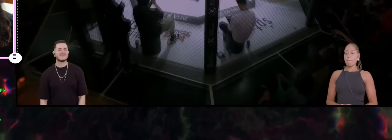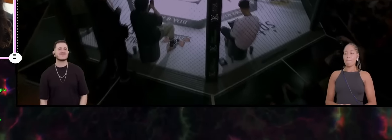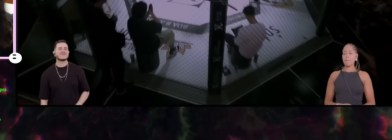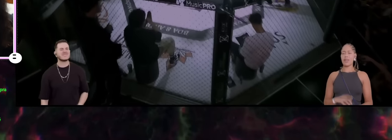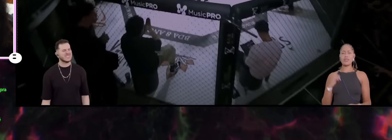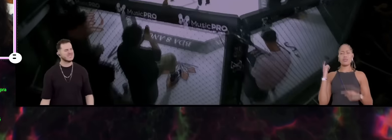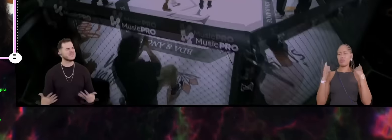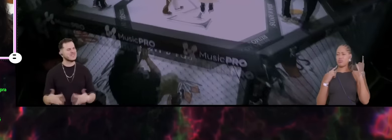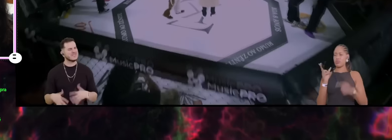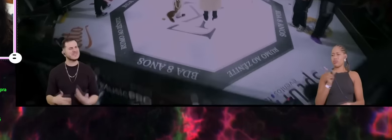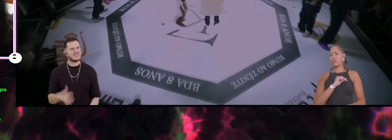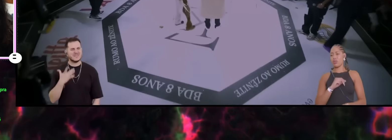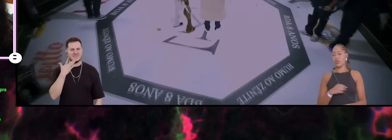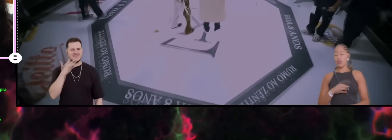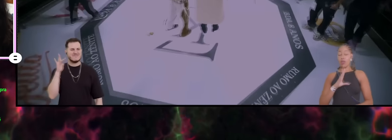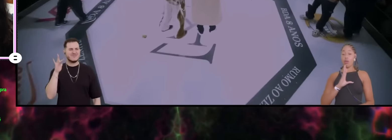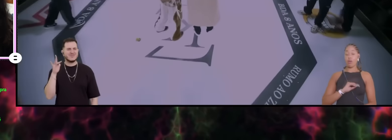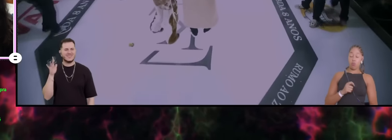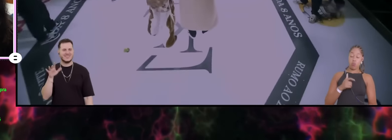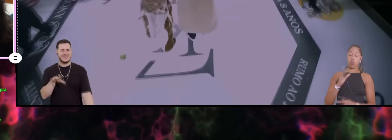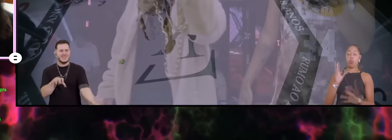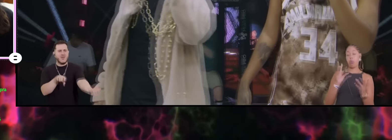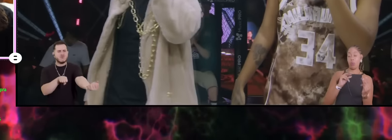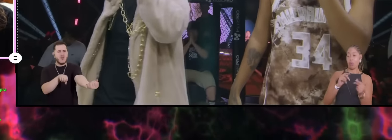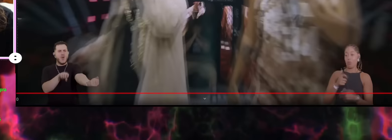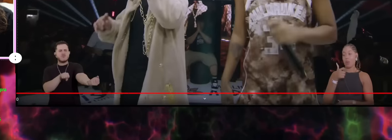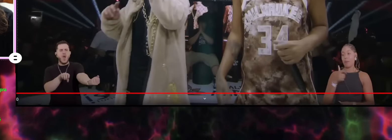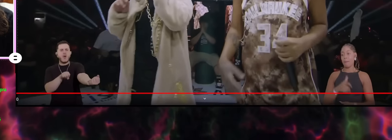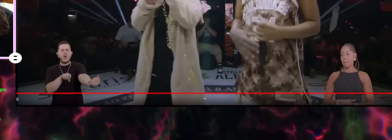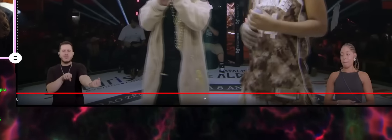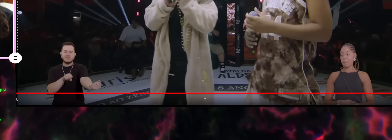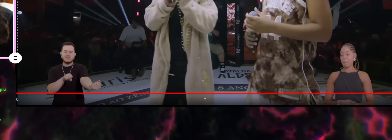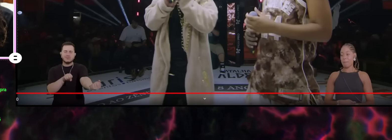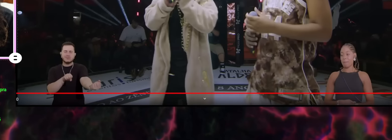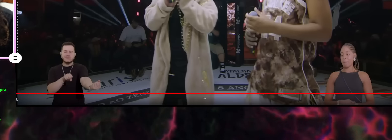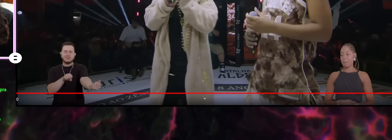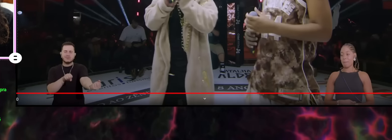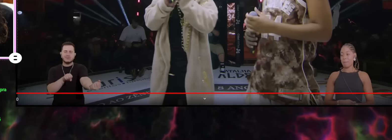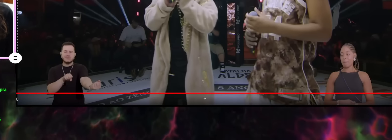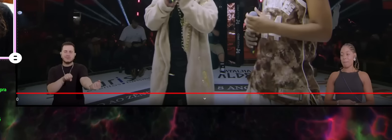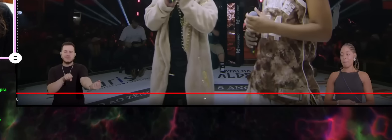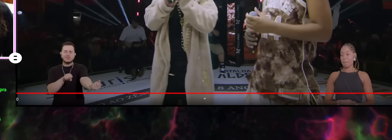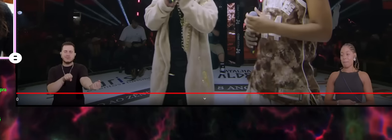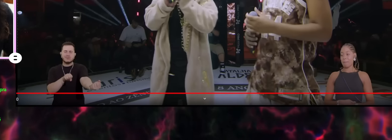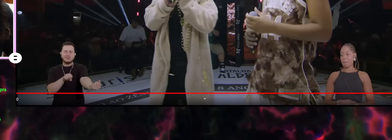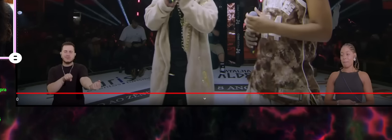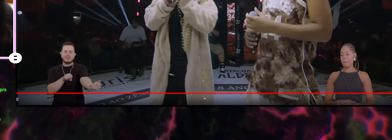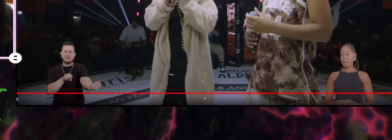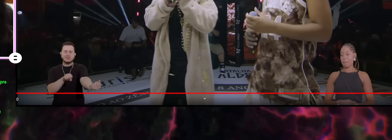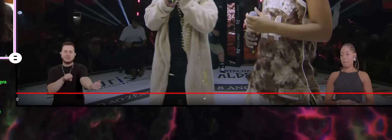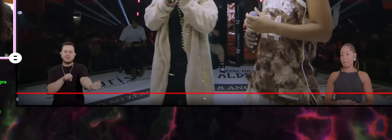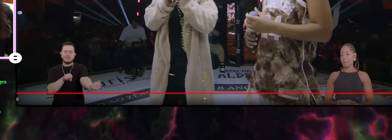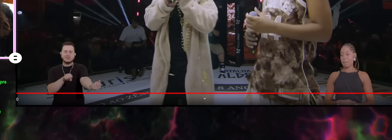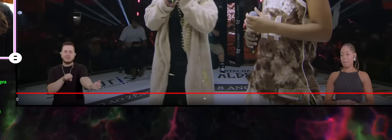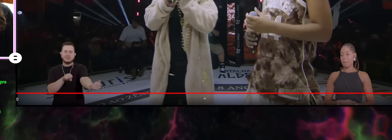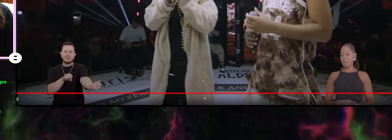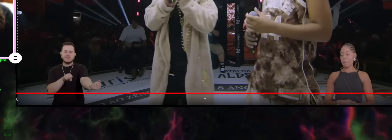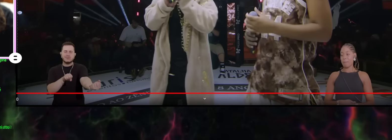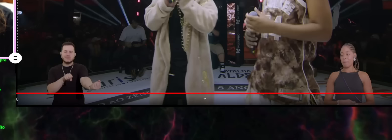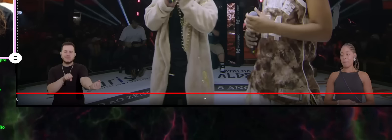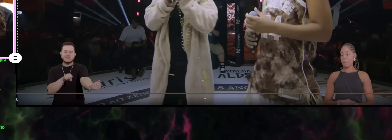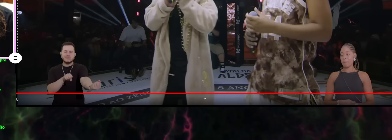Você é louco, baixa pressão, Alba. Pra mim foi 50-50 aqui, mano. Mas eu acho que a última. Eu acho que a punch